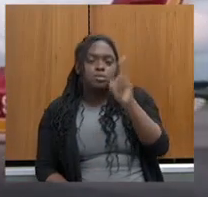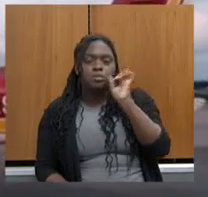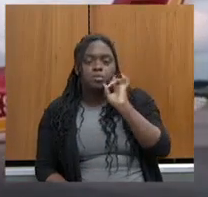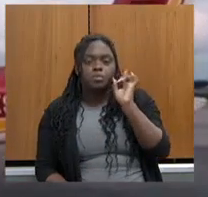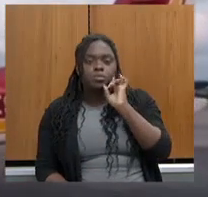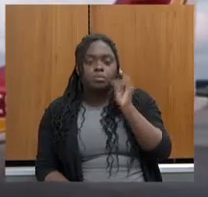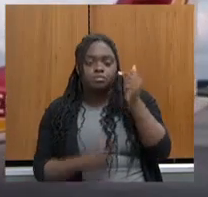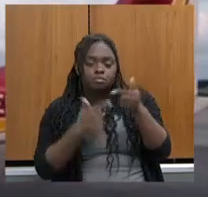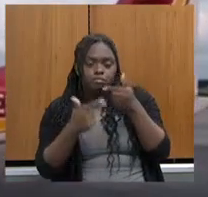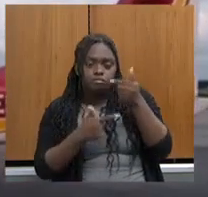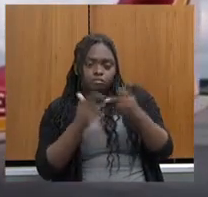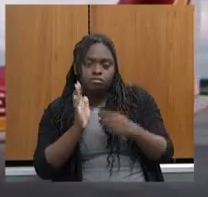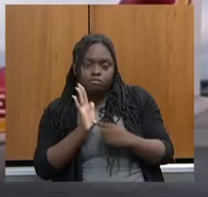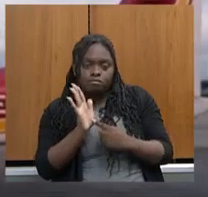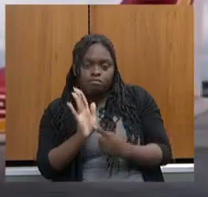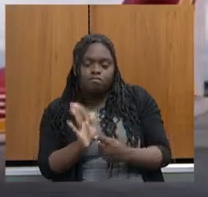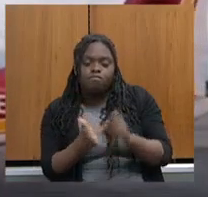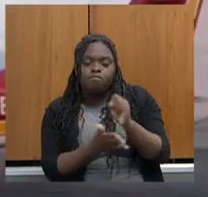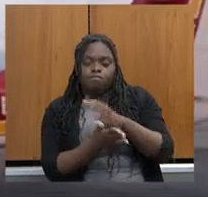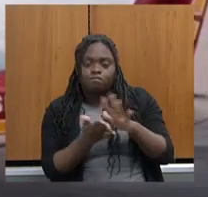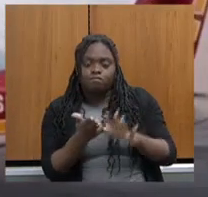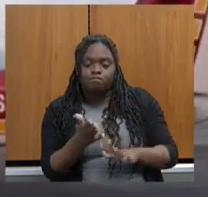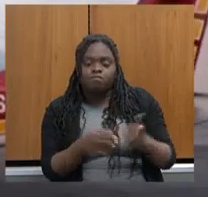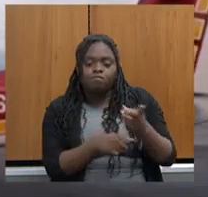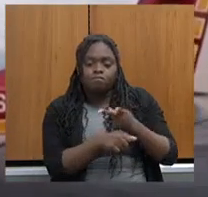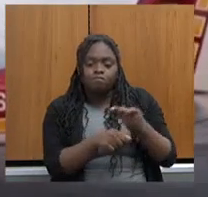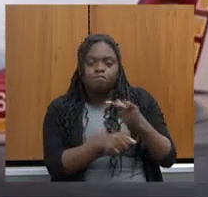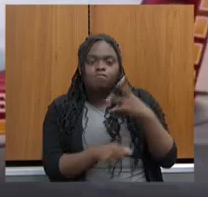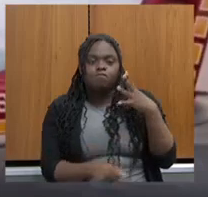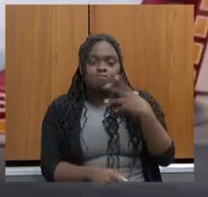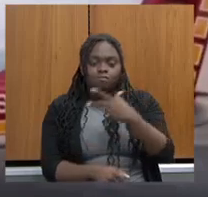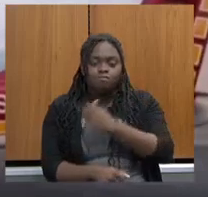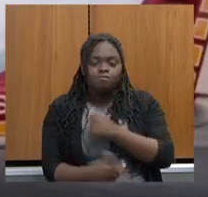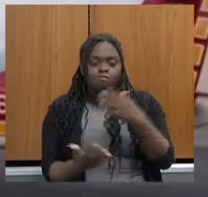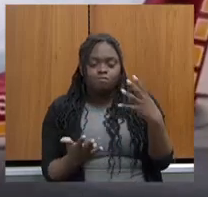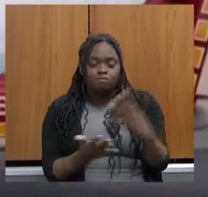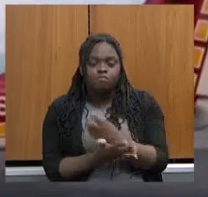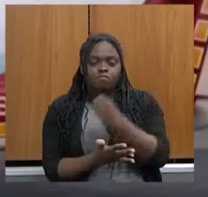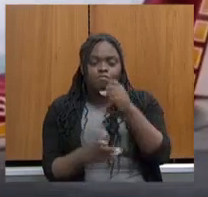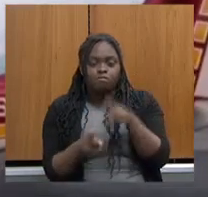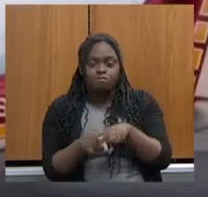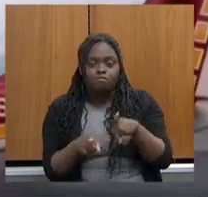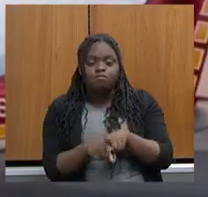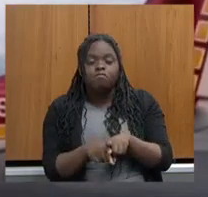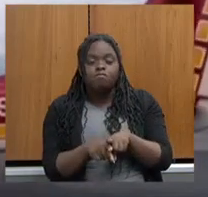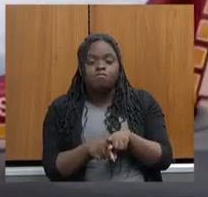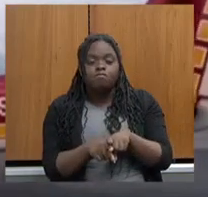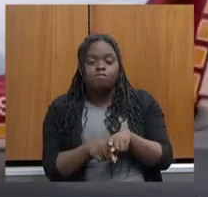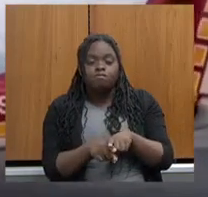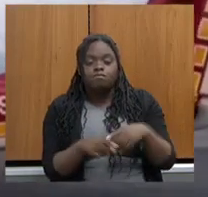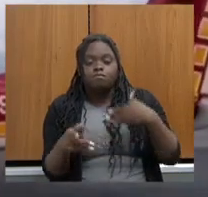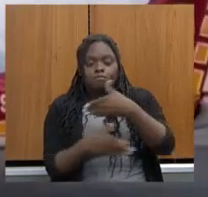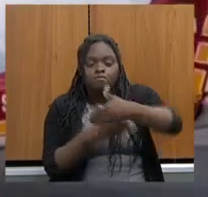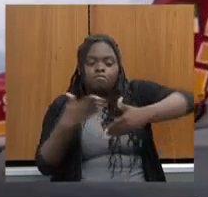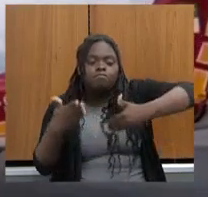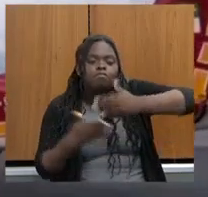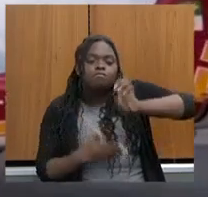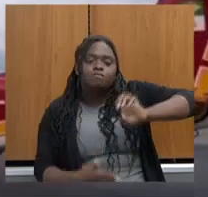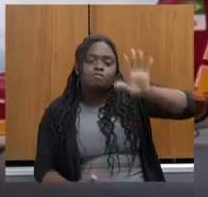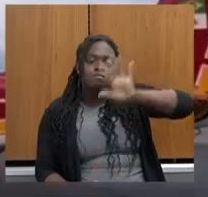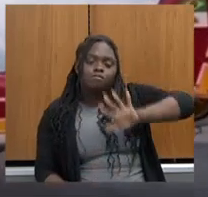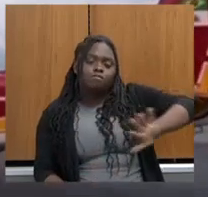serviço compreende as atividades de busca salvamento Resgate e também os transportes aerométicos por todo estado